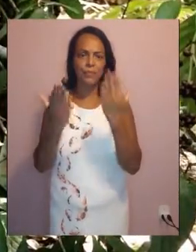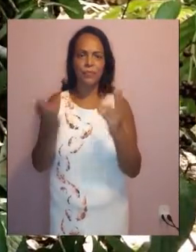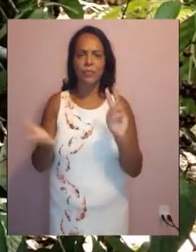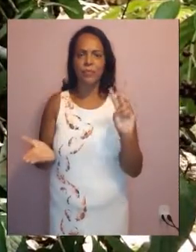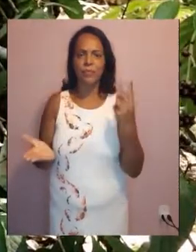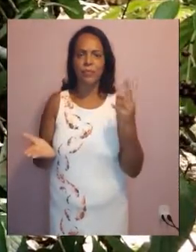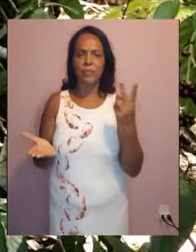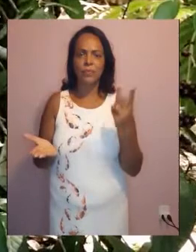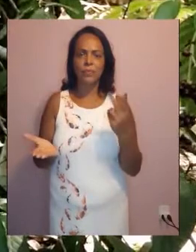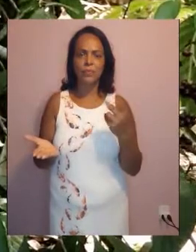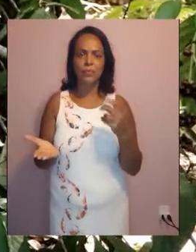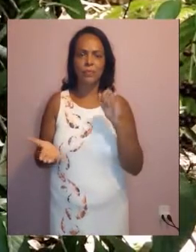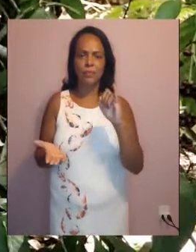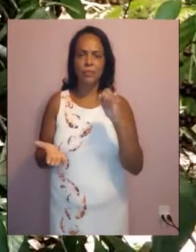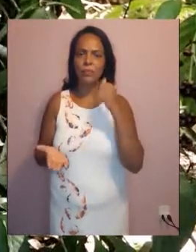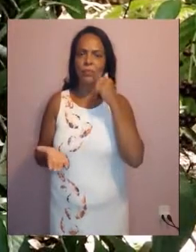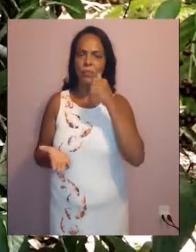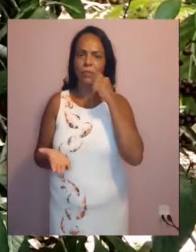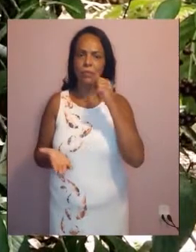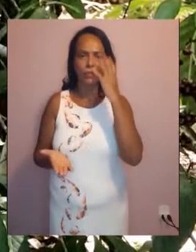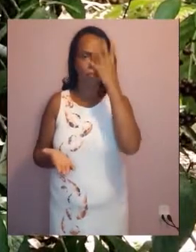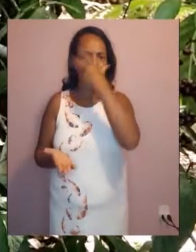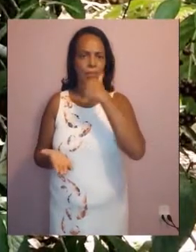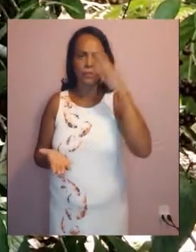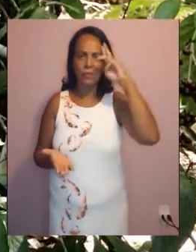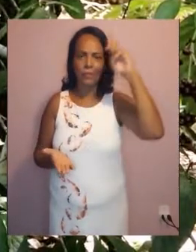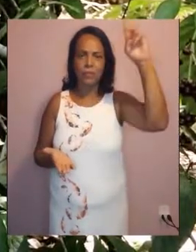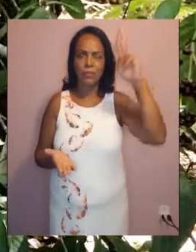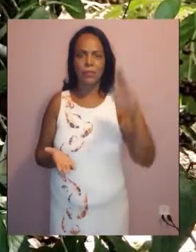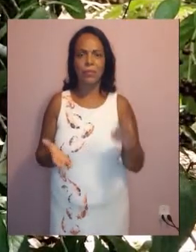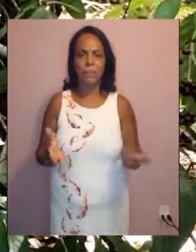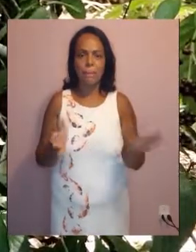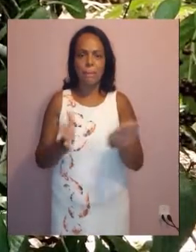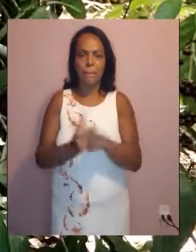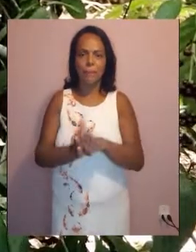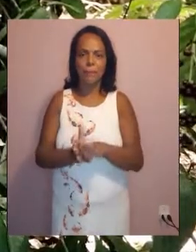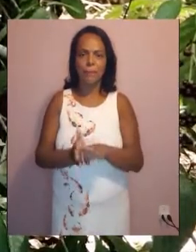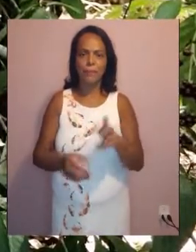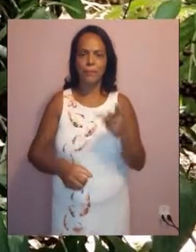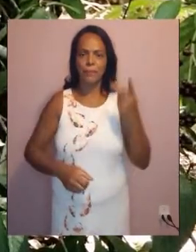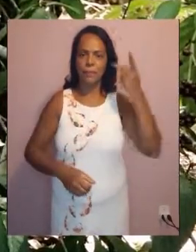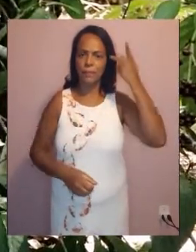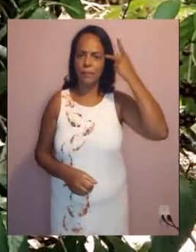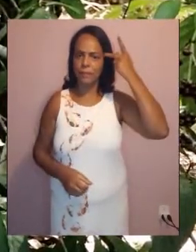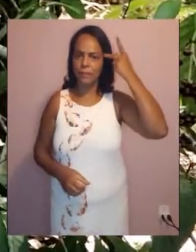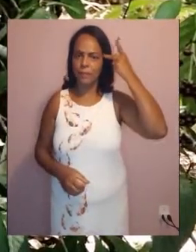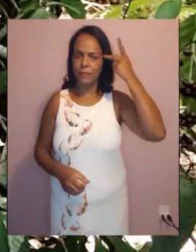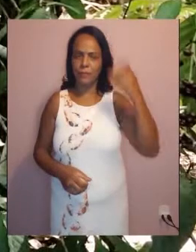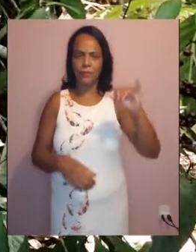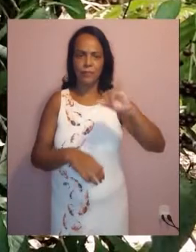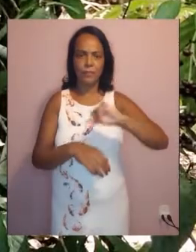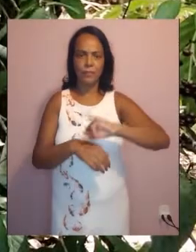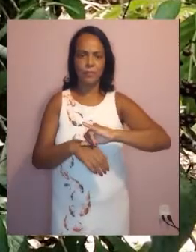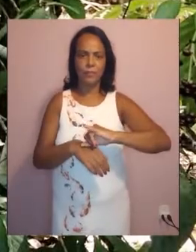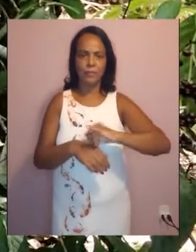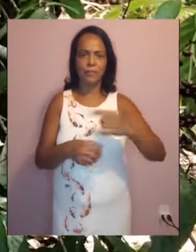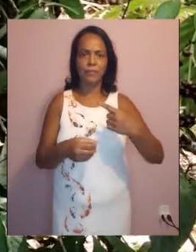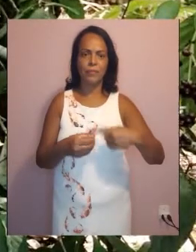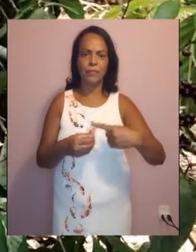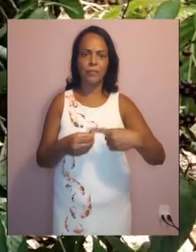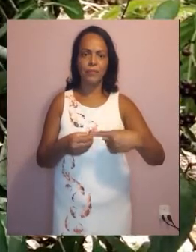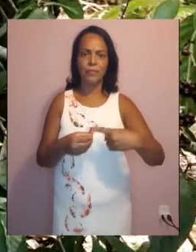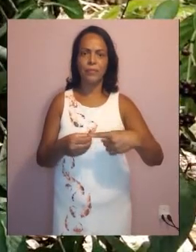grande centro, como por exemplo São Paulo, olha, toda a